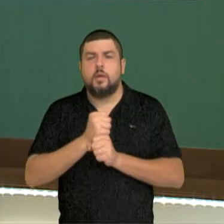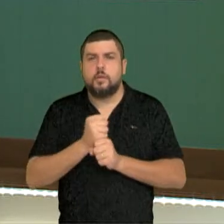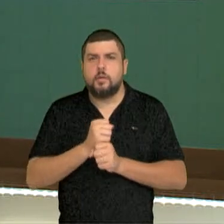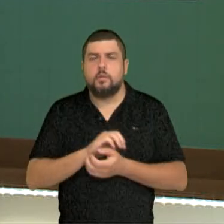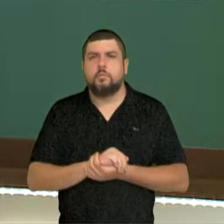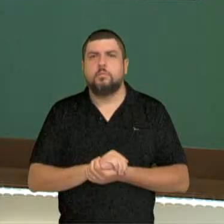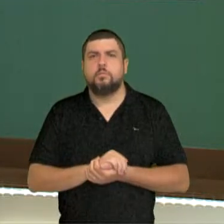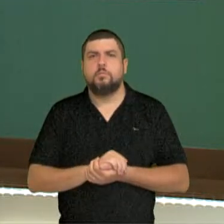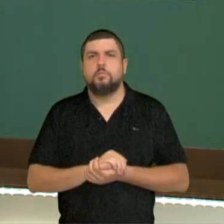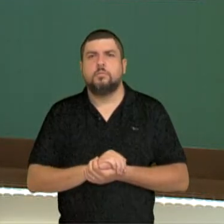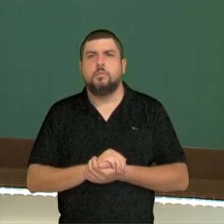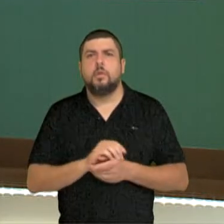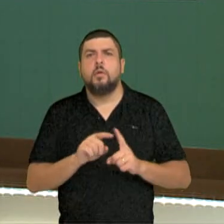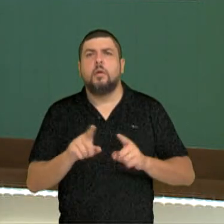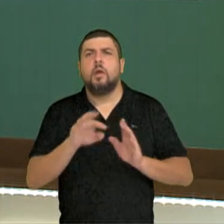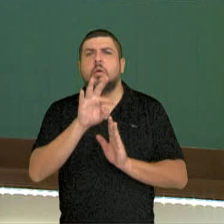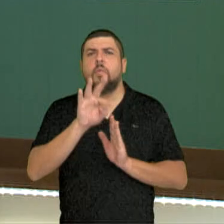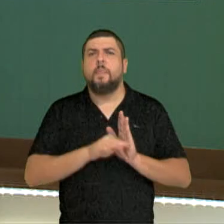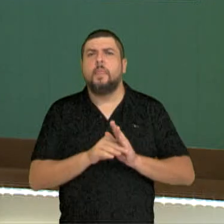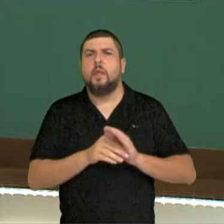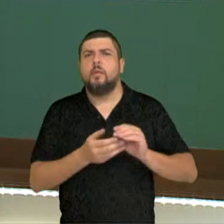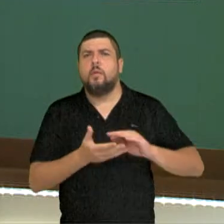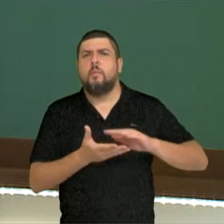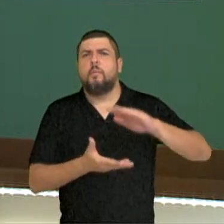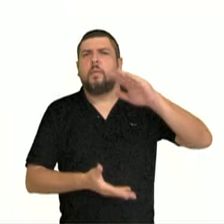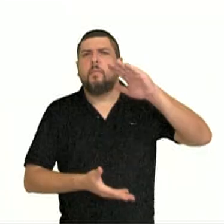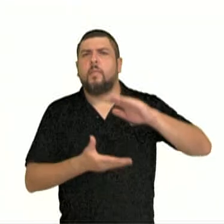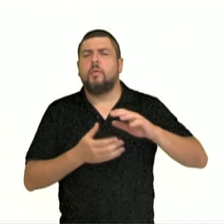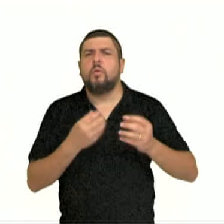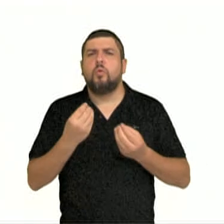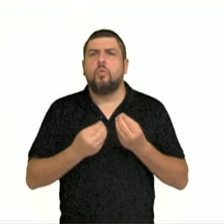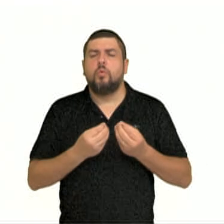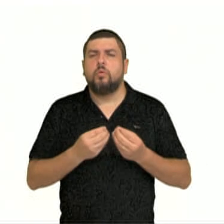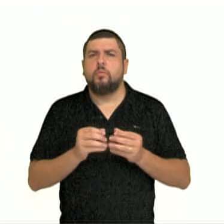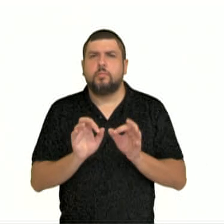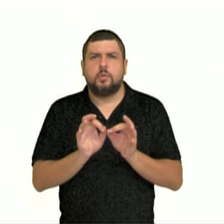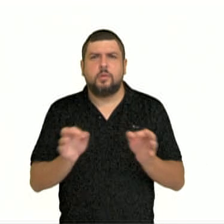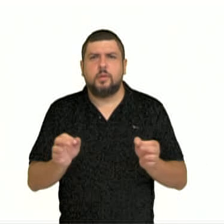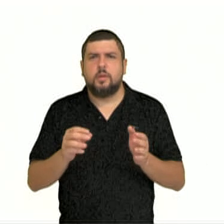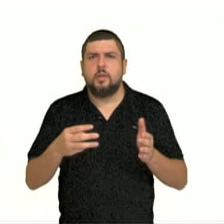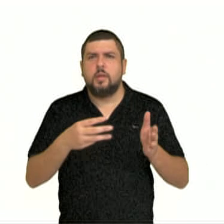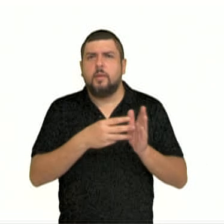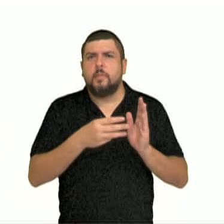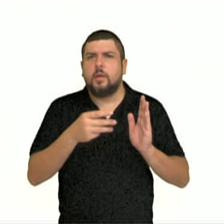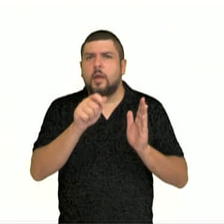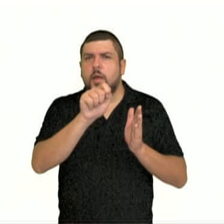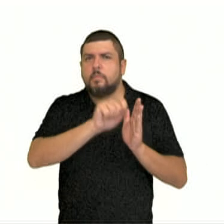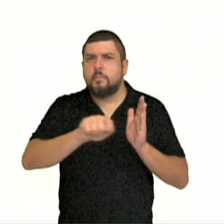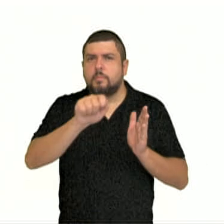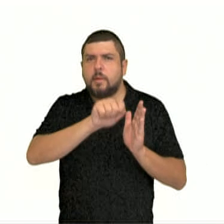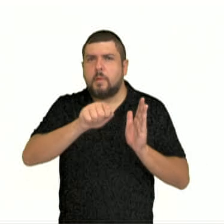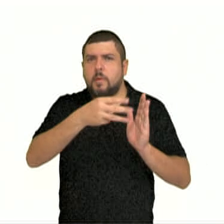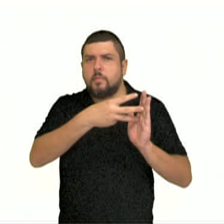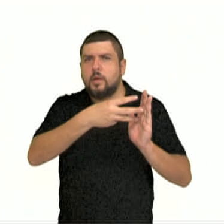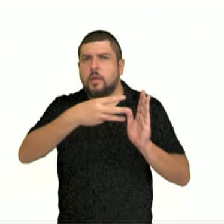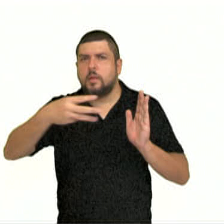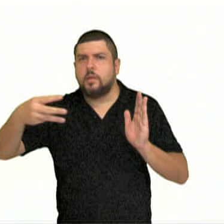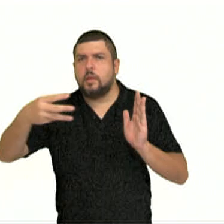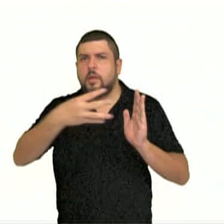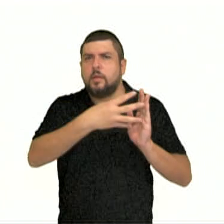tamanho tem que ser isso, professora? Volto a repetir. 3 ou 4 linhas, de modo a introduzir o objeto a